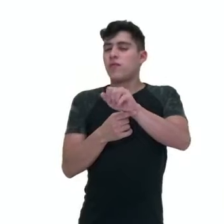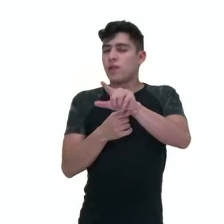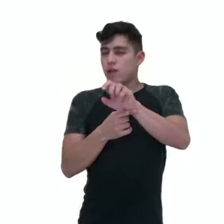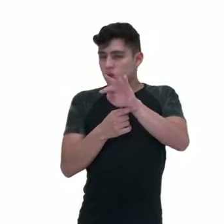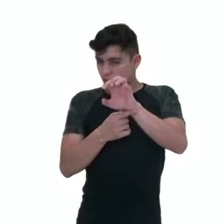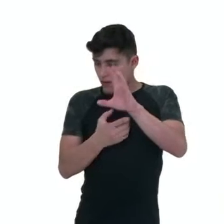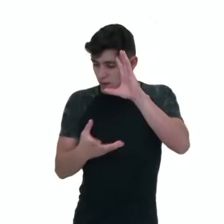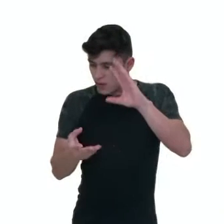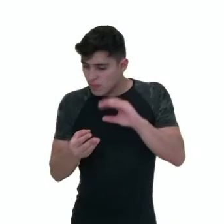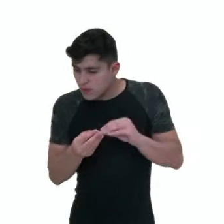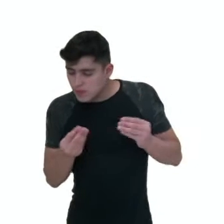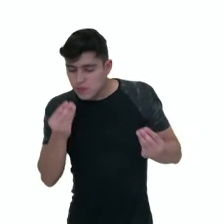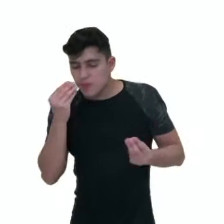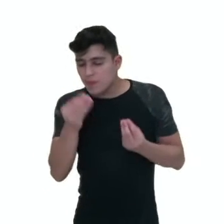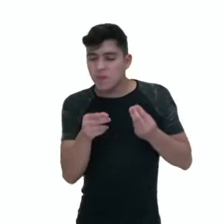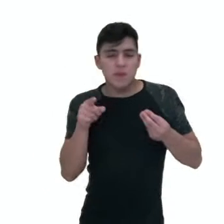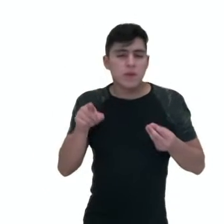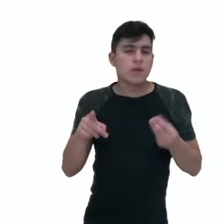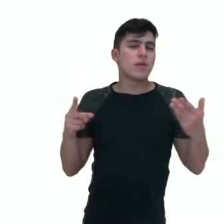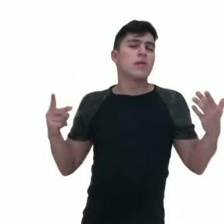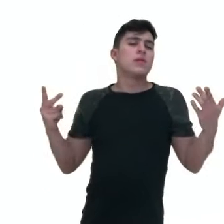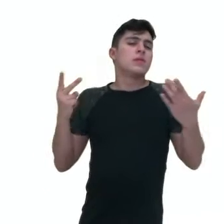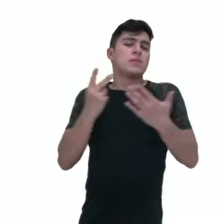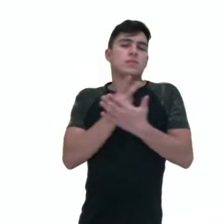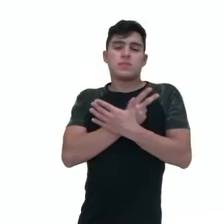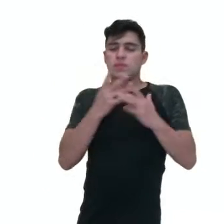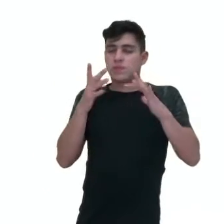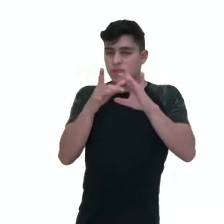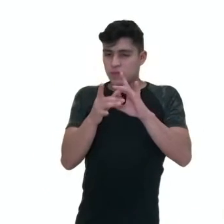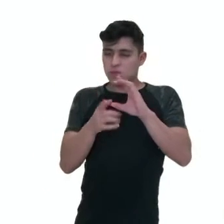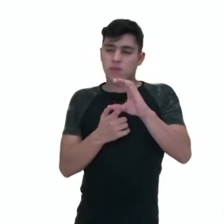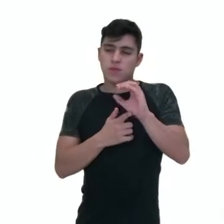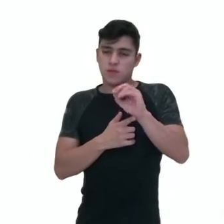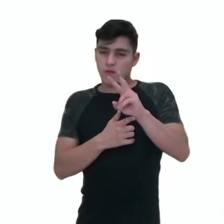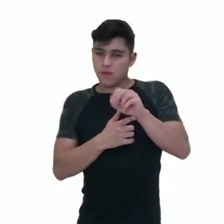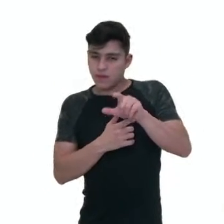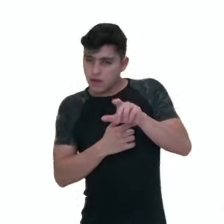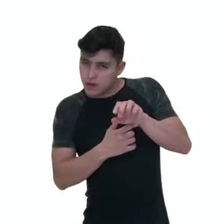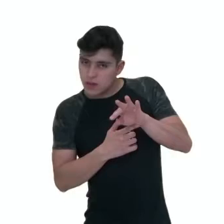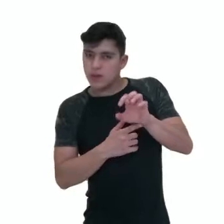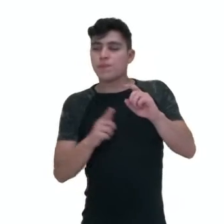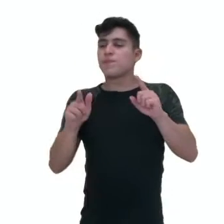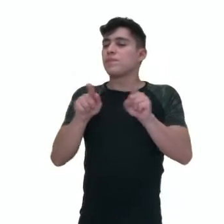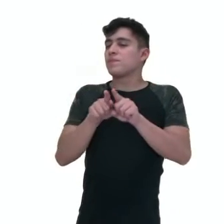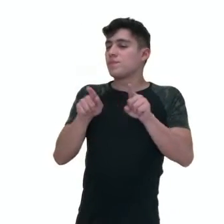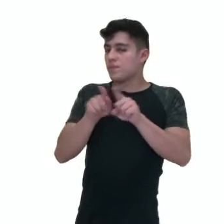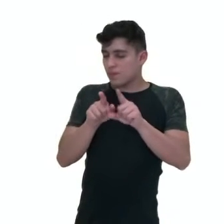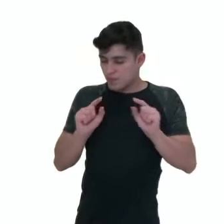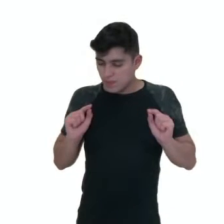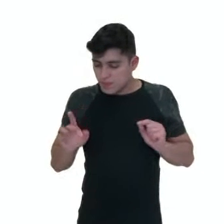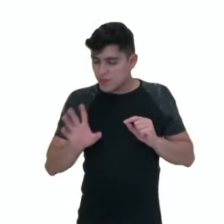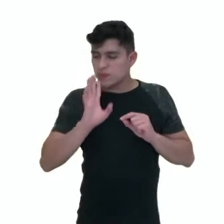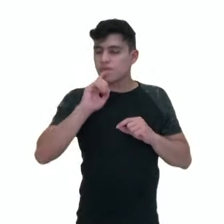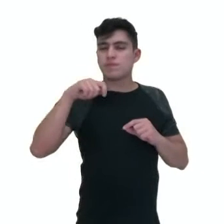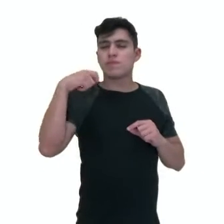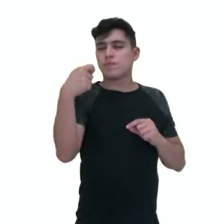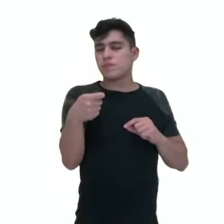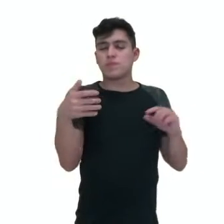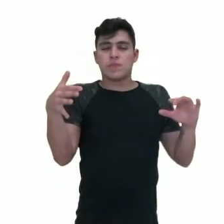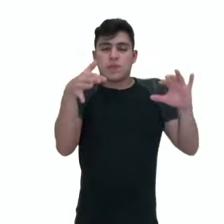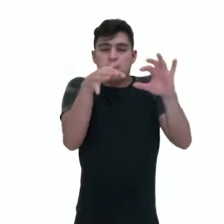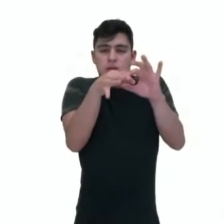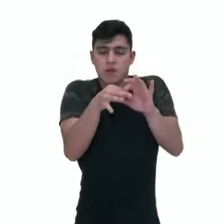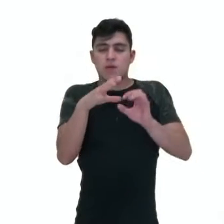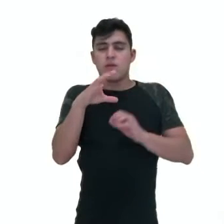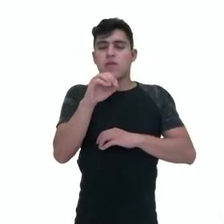compreender como acontecem essas ligações covalentes e também conhecer o que é uma ligação